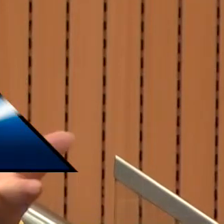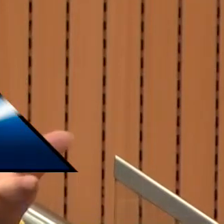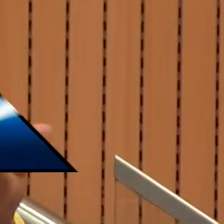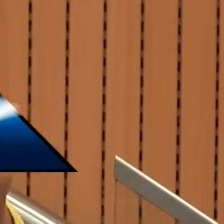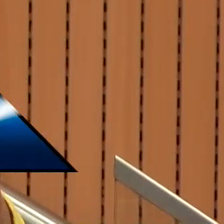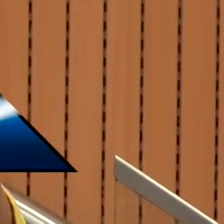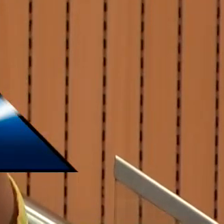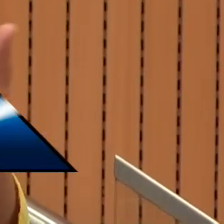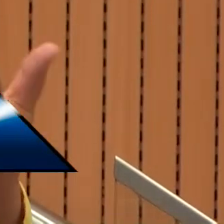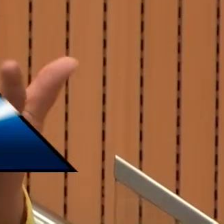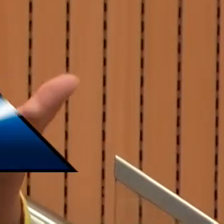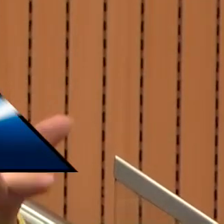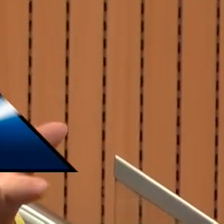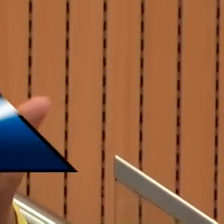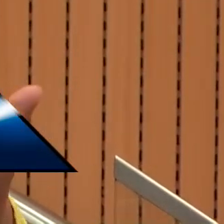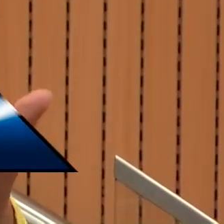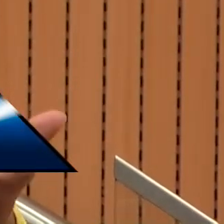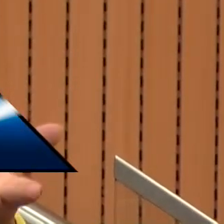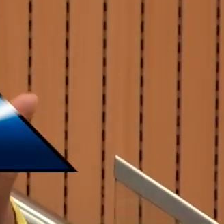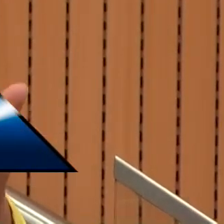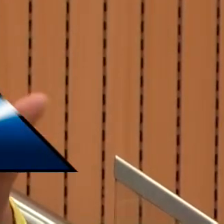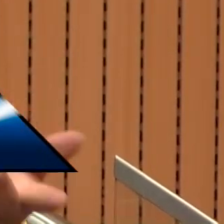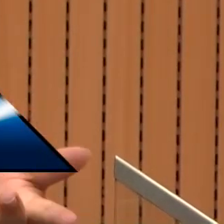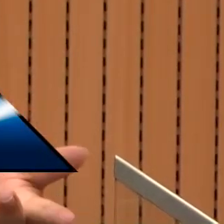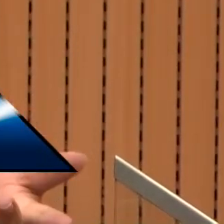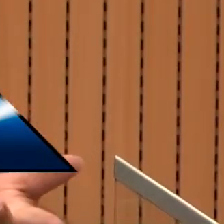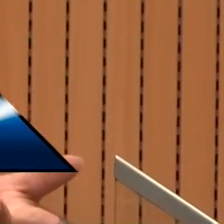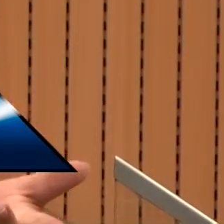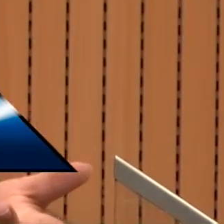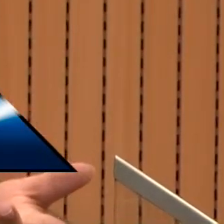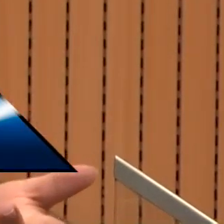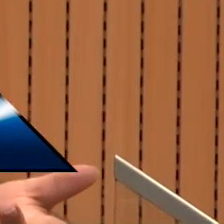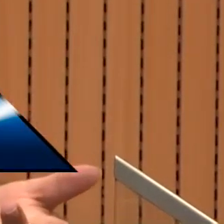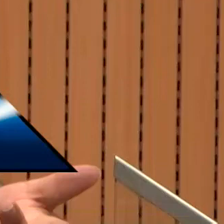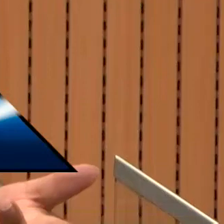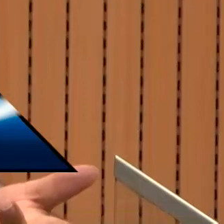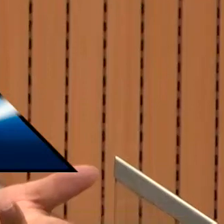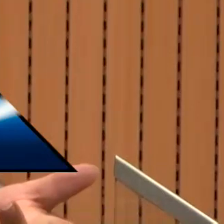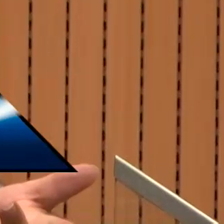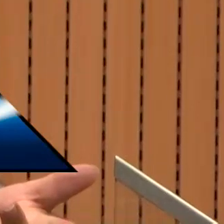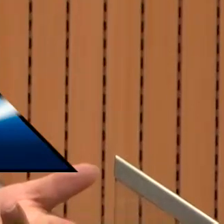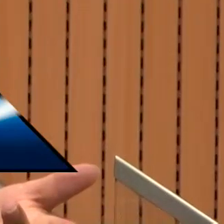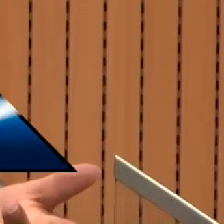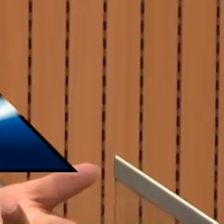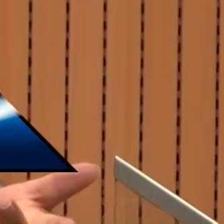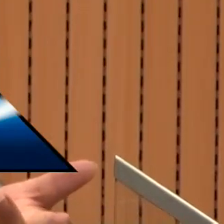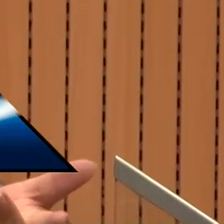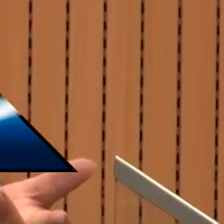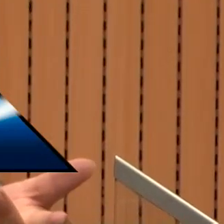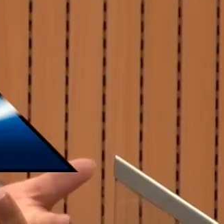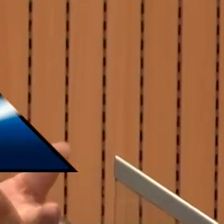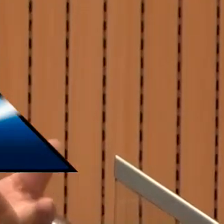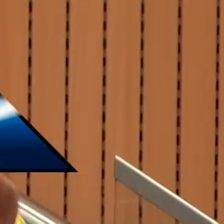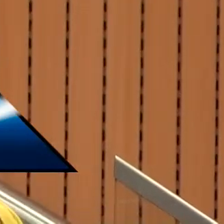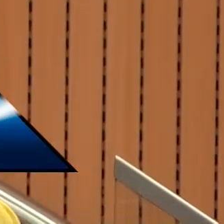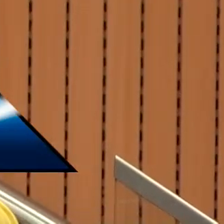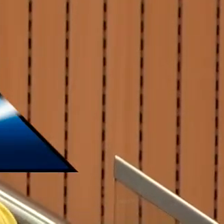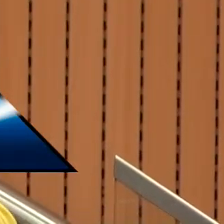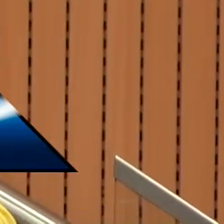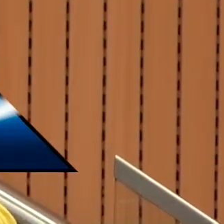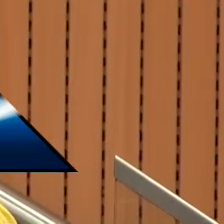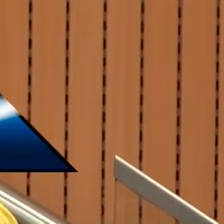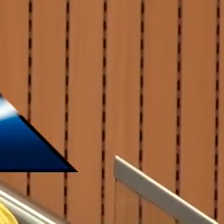lista de presença você já confirmam ccmei está correto vocês receberam esse é certificado em até dez